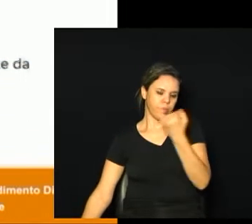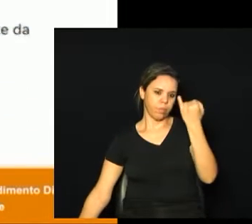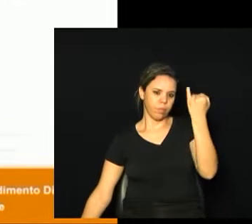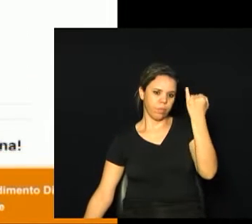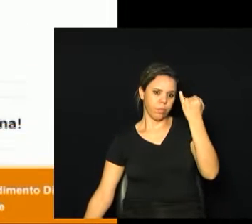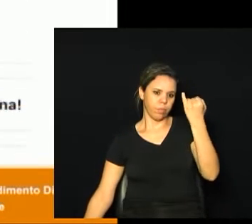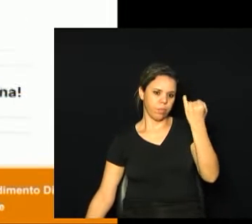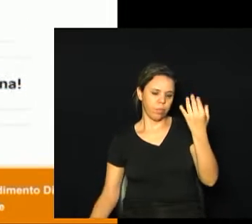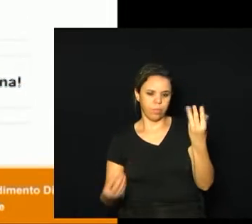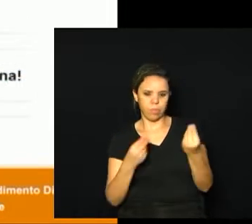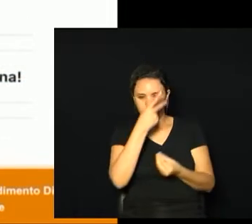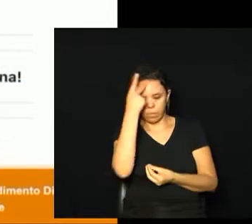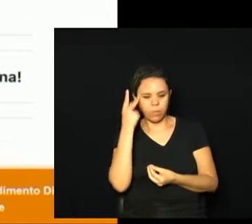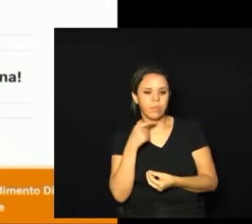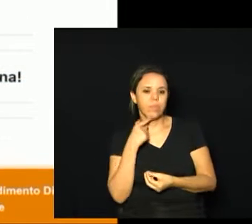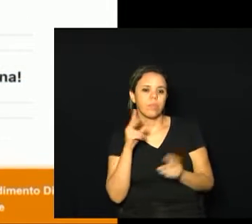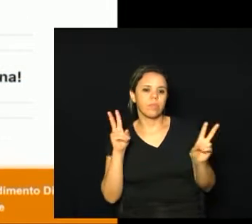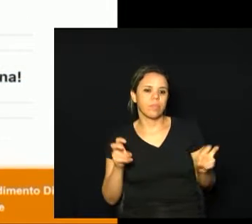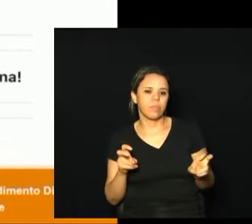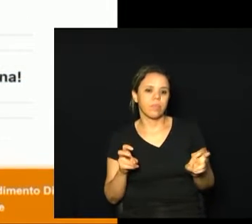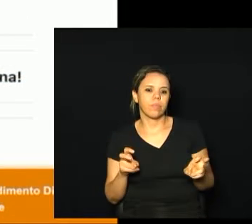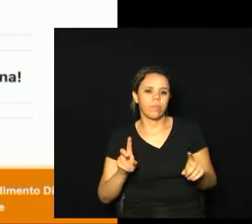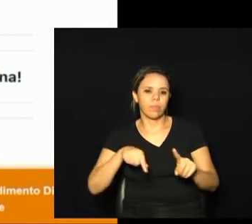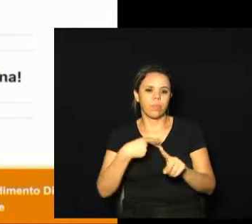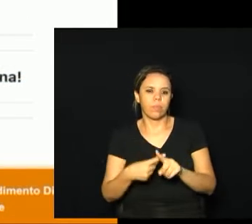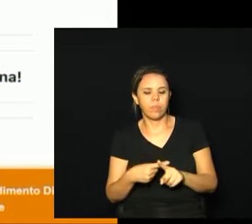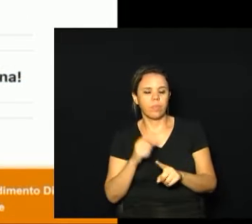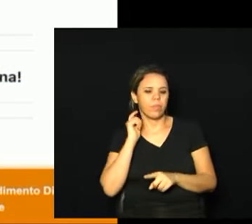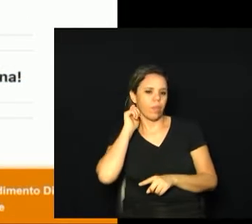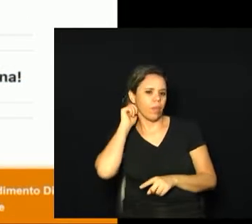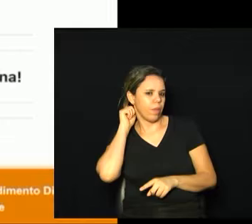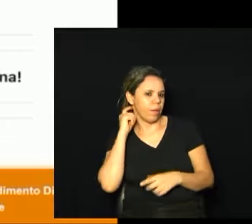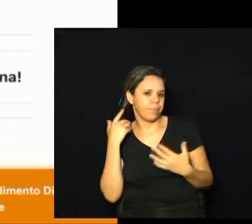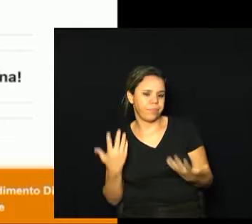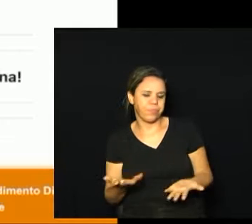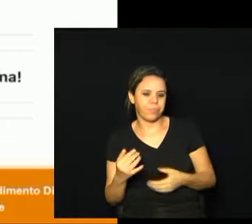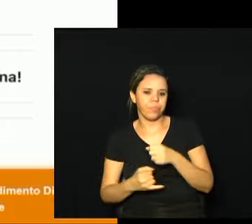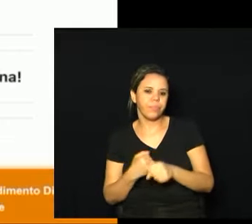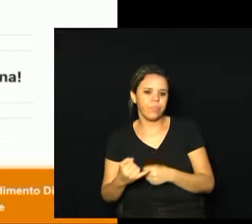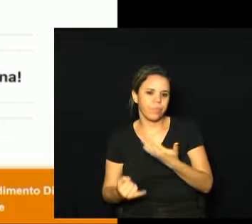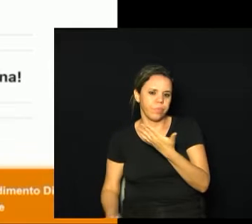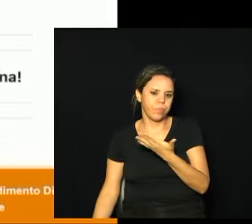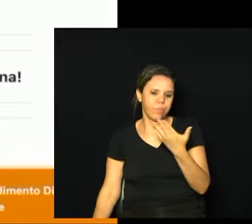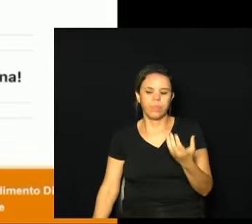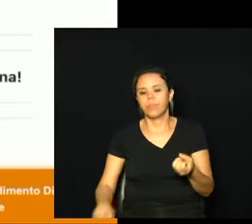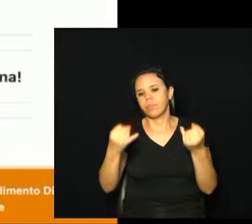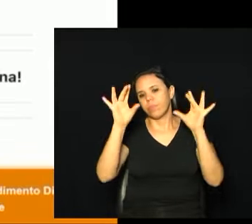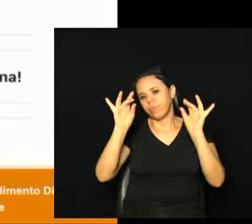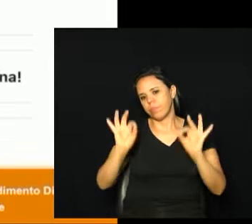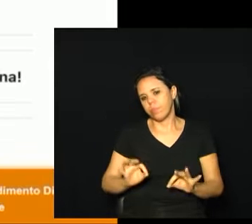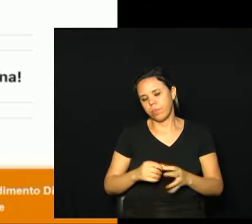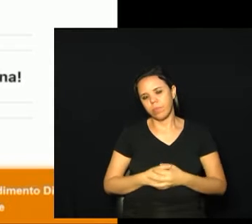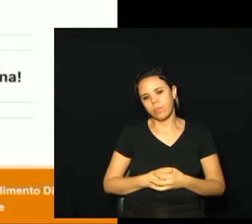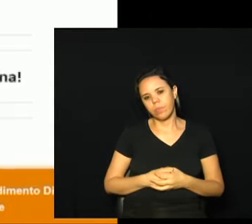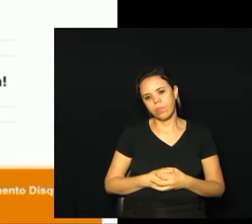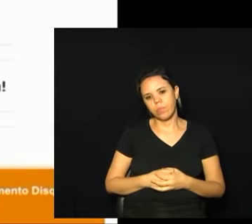importante, muita gente com dúvidas sobre a dose adicional. Então, o site, ele explica certinho, olha.